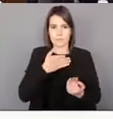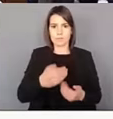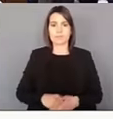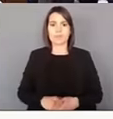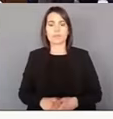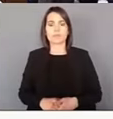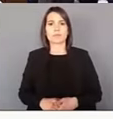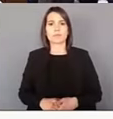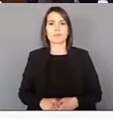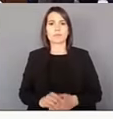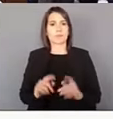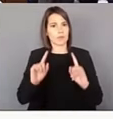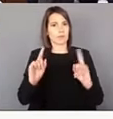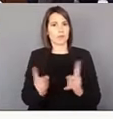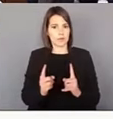muito rápido